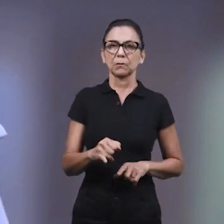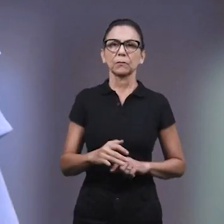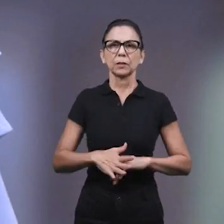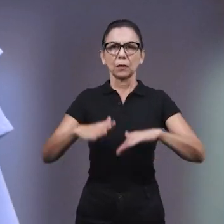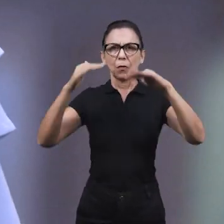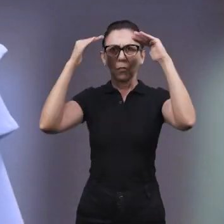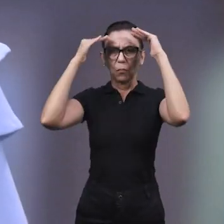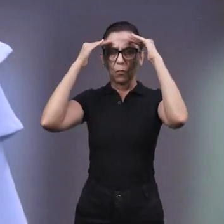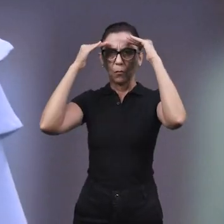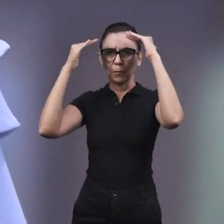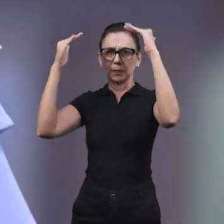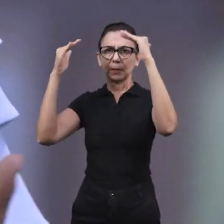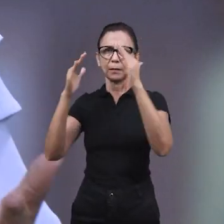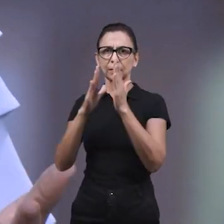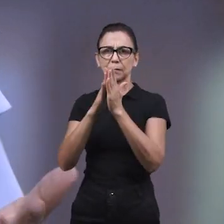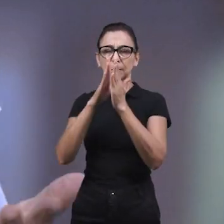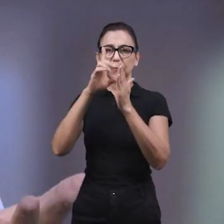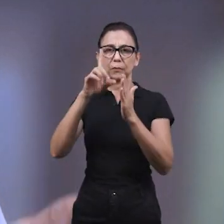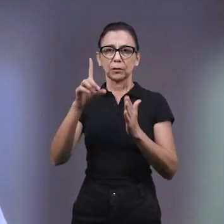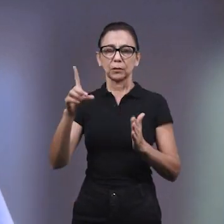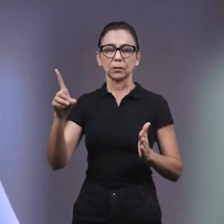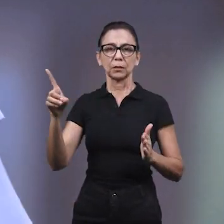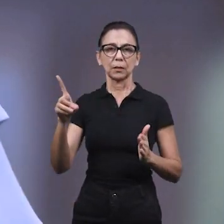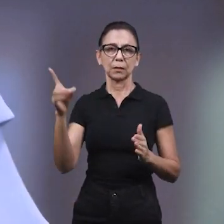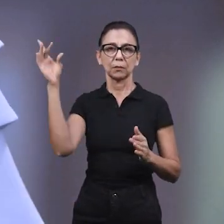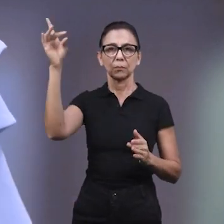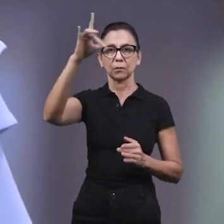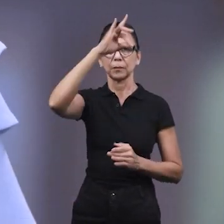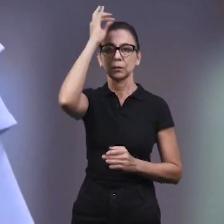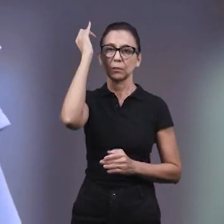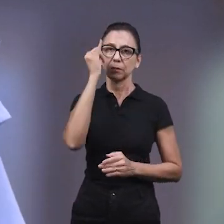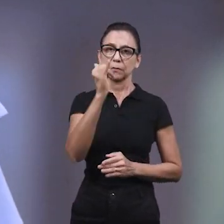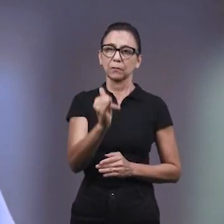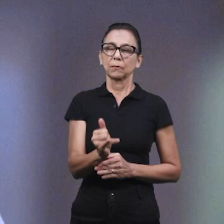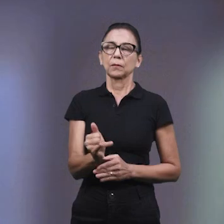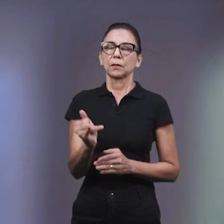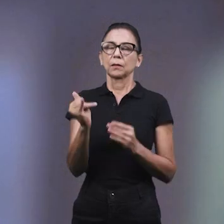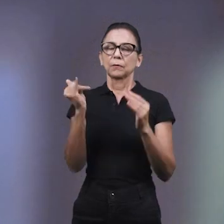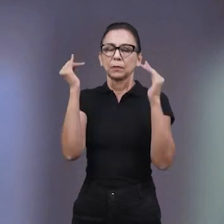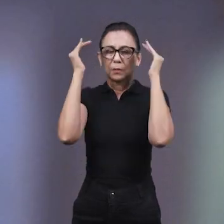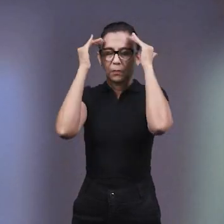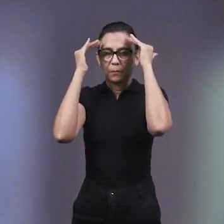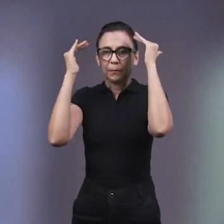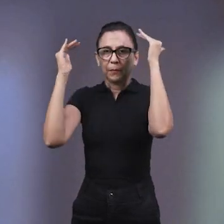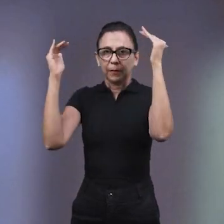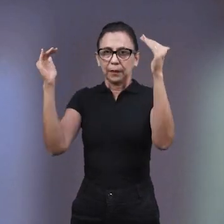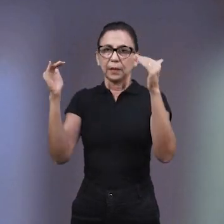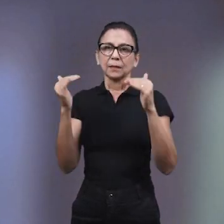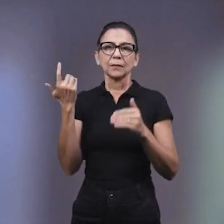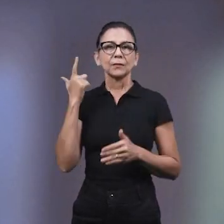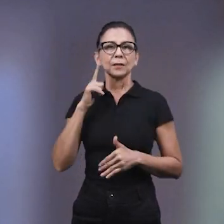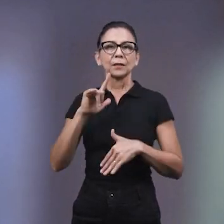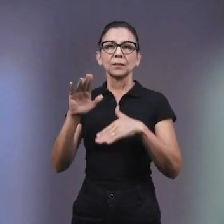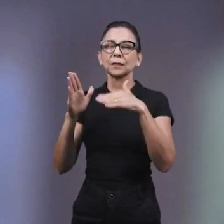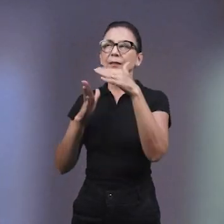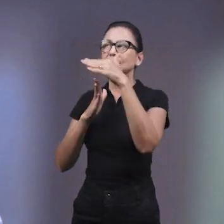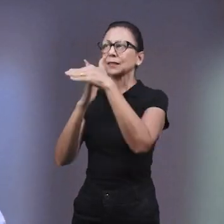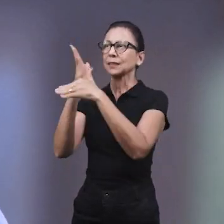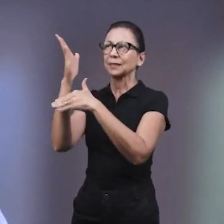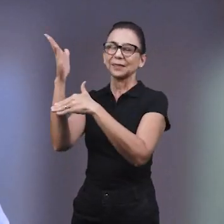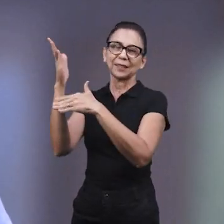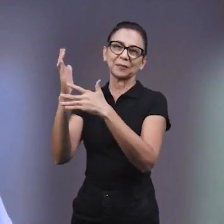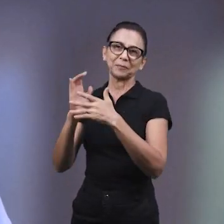Santo. E hoje nós temos uma arma poderosa para a santificação, o sangue de Jesus, que tem poder para